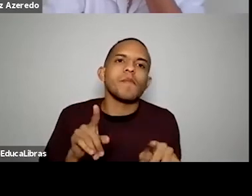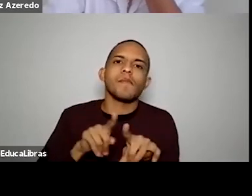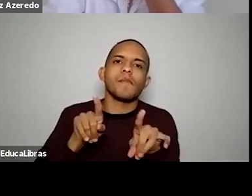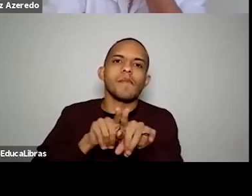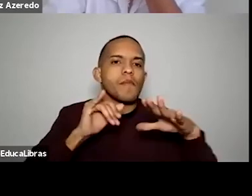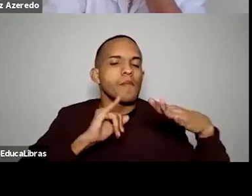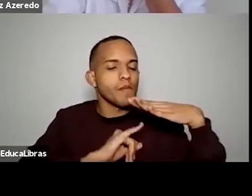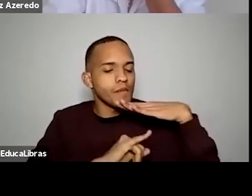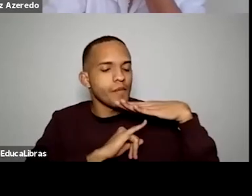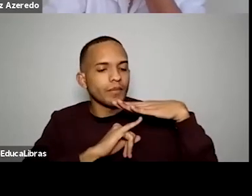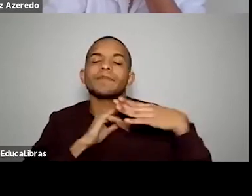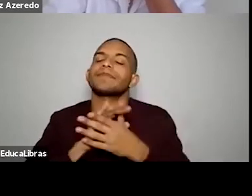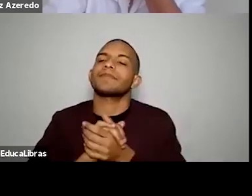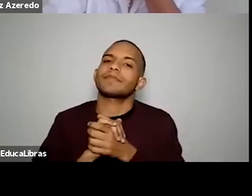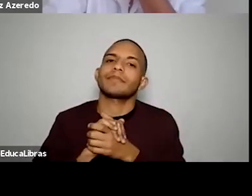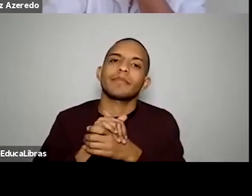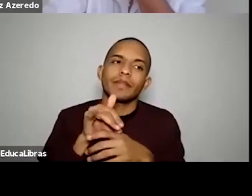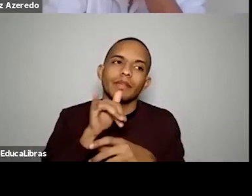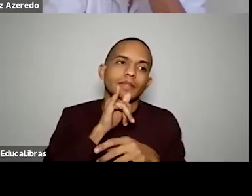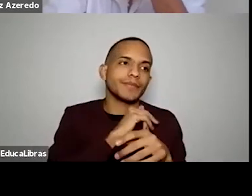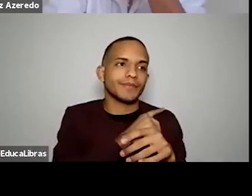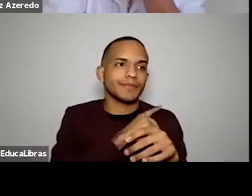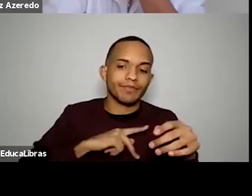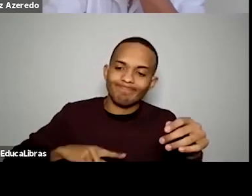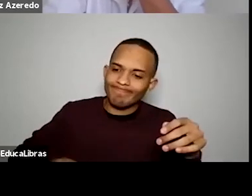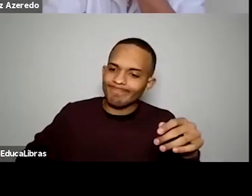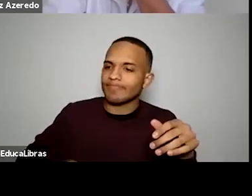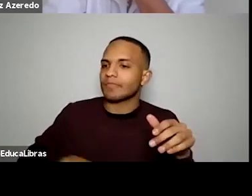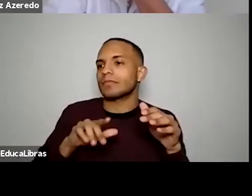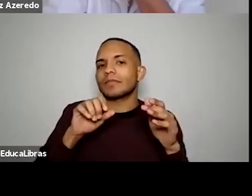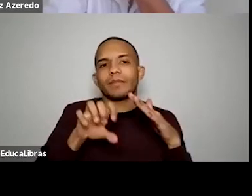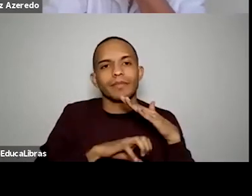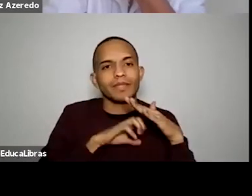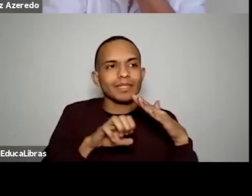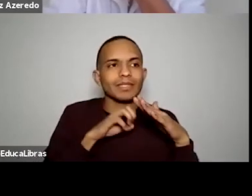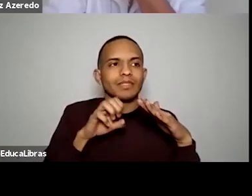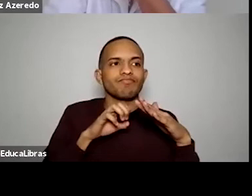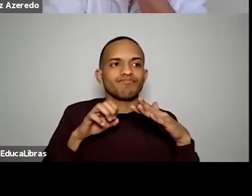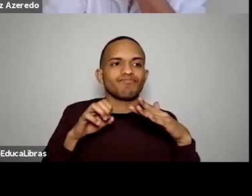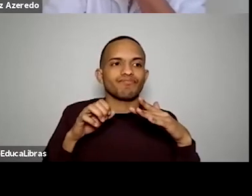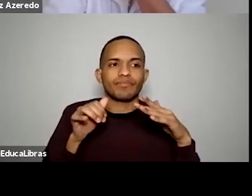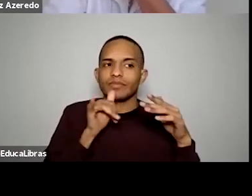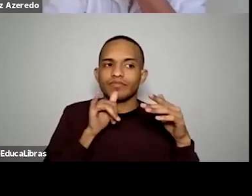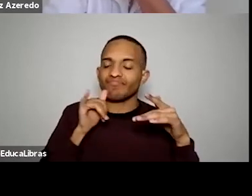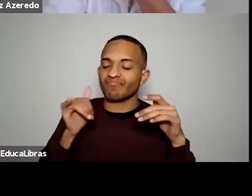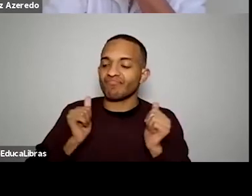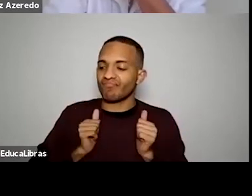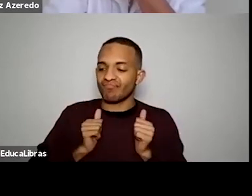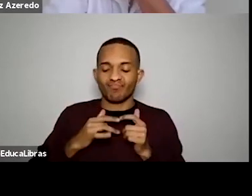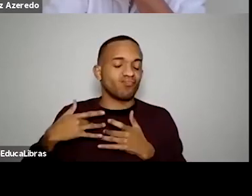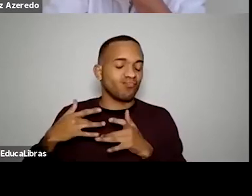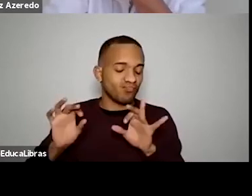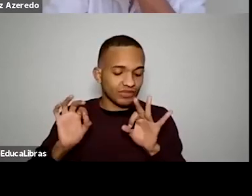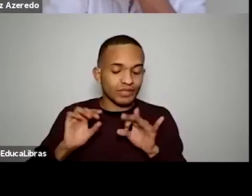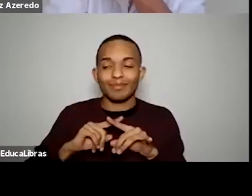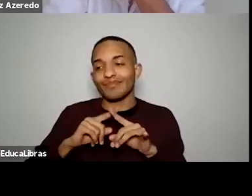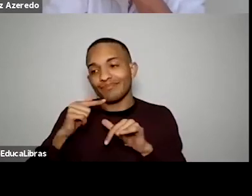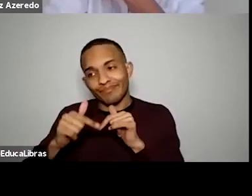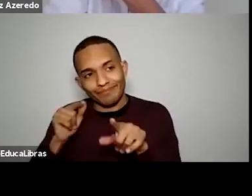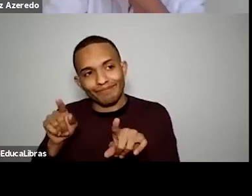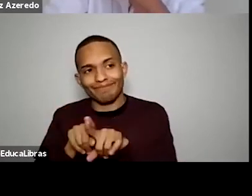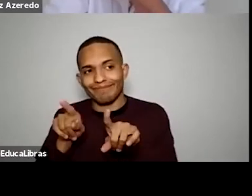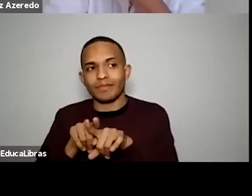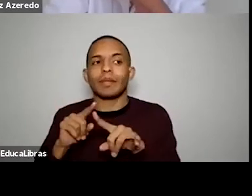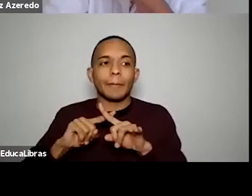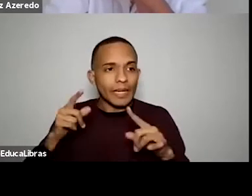instituições. Então, às vezes, o presidente da instituição está lá trabalhando e tal, mas o presidente também não doa, não mobiliza e nem participa. Então, este exemplo é